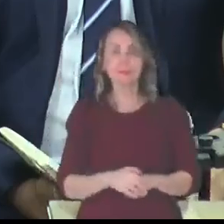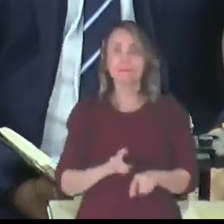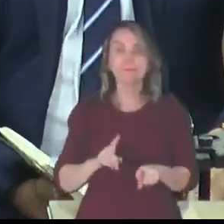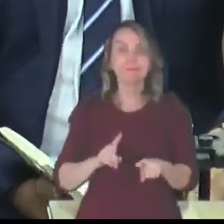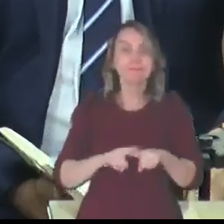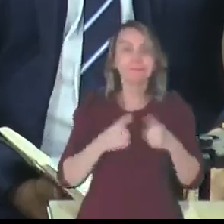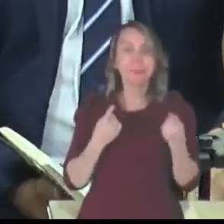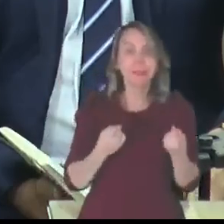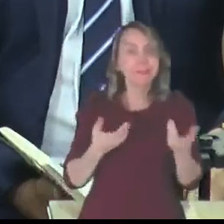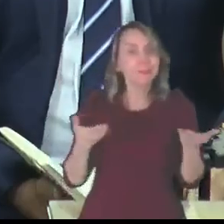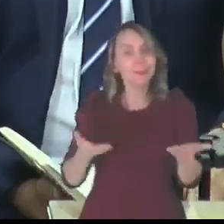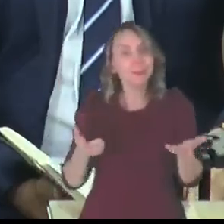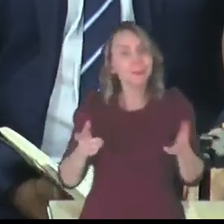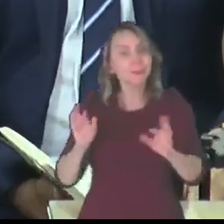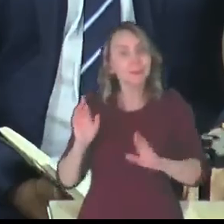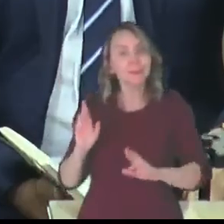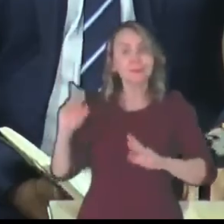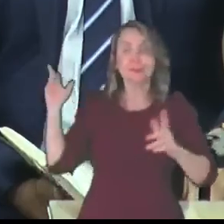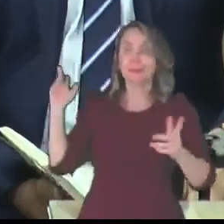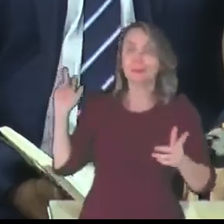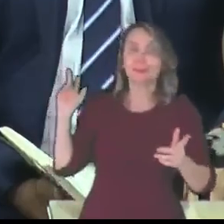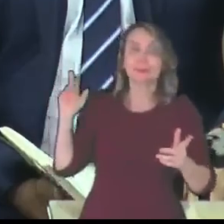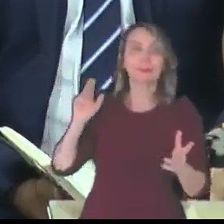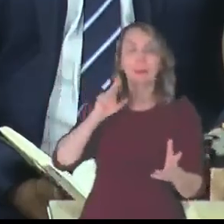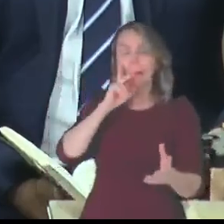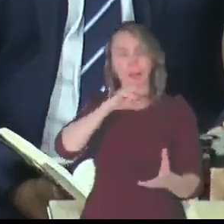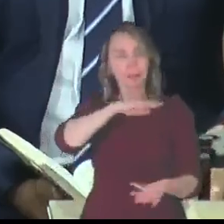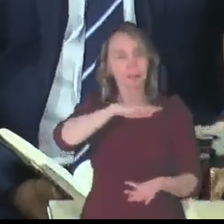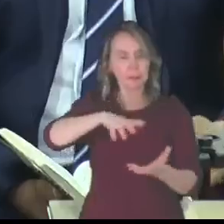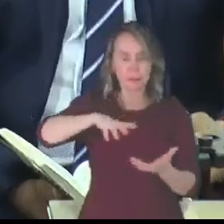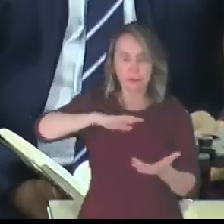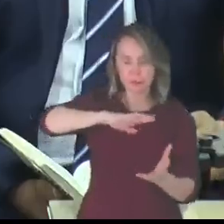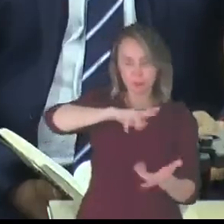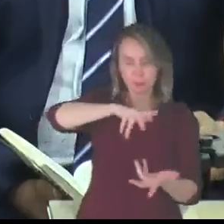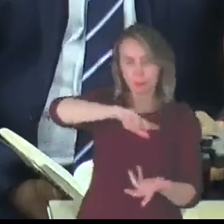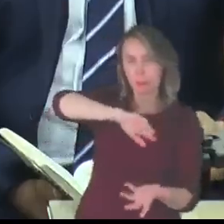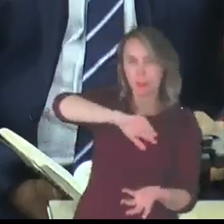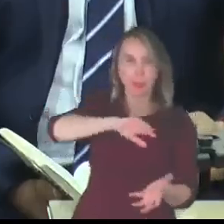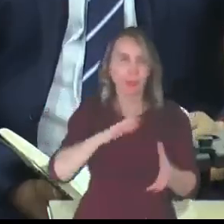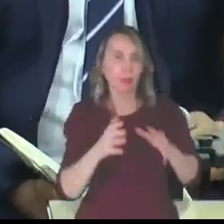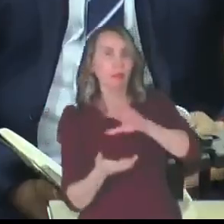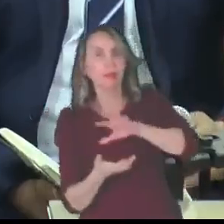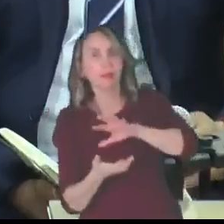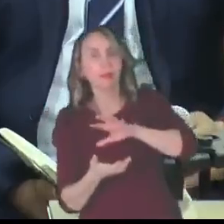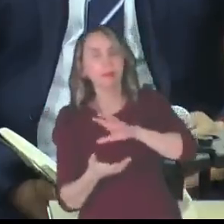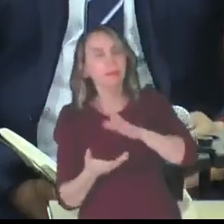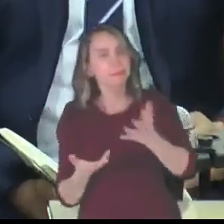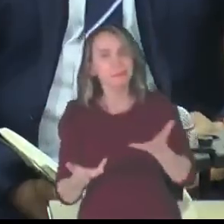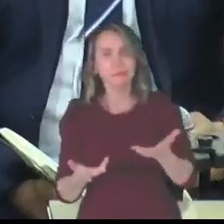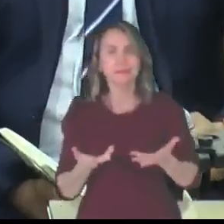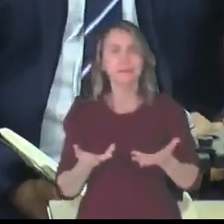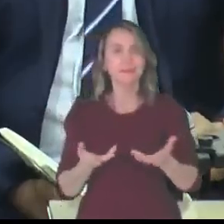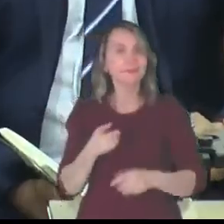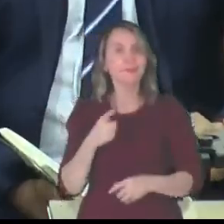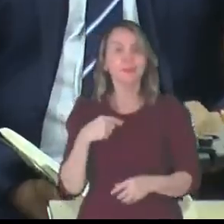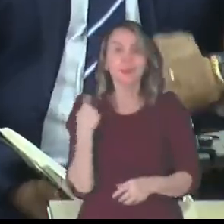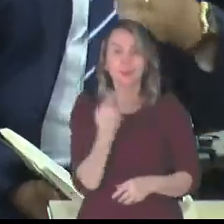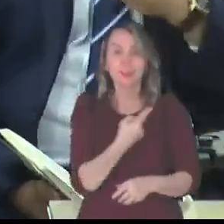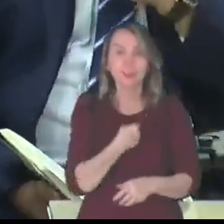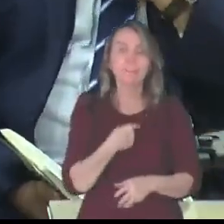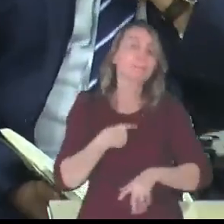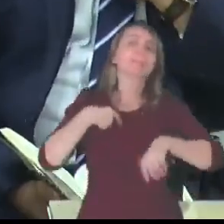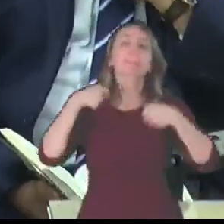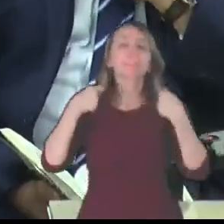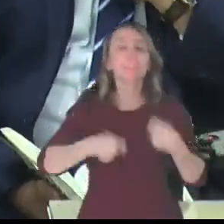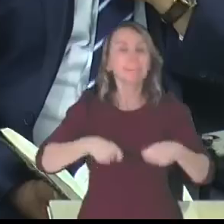mundo virou de ponta cabeça mas a gente precisa pegar uma briga com as circunstâncias a gente precisa